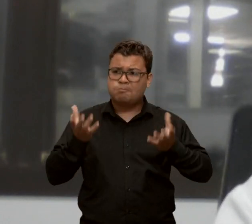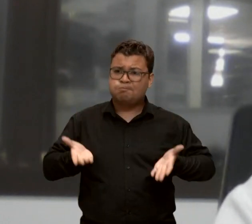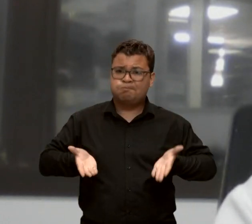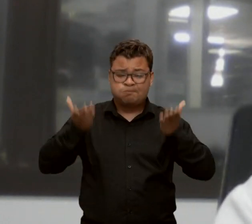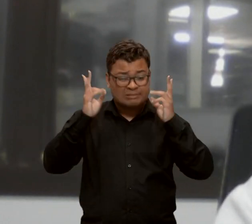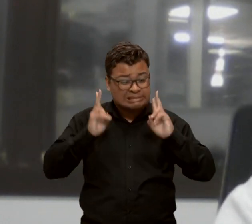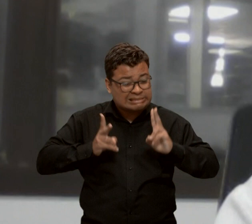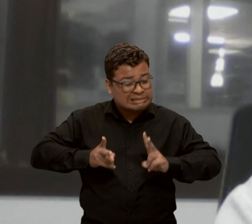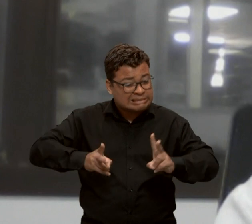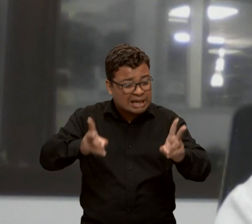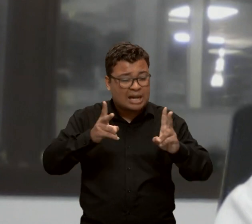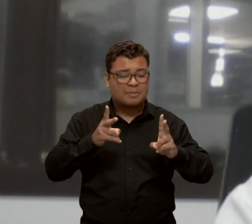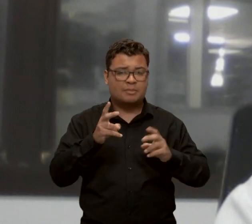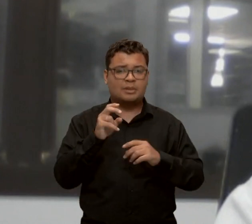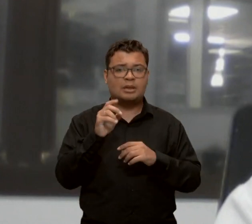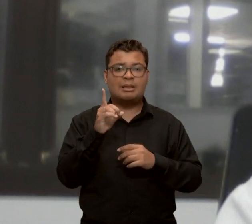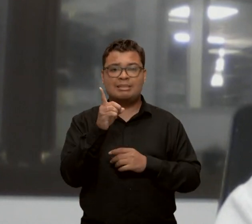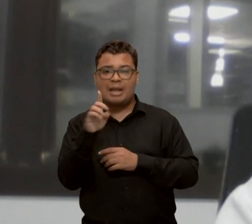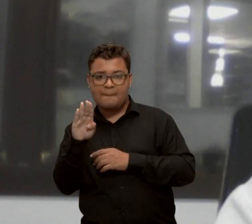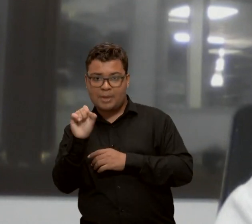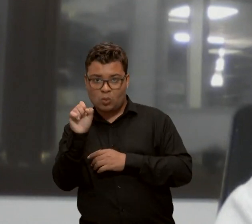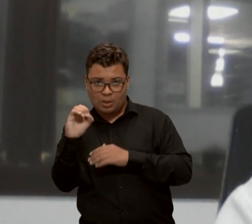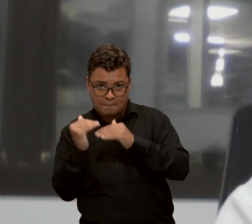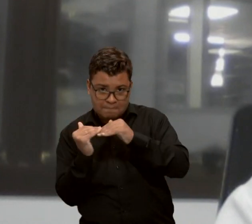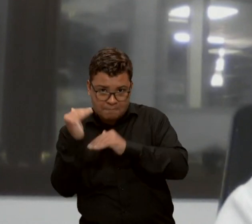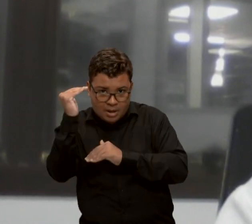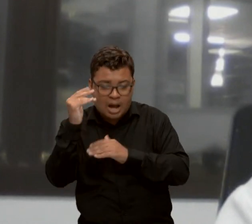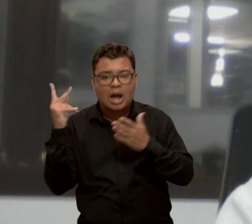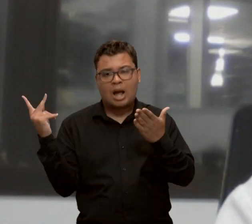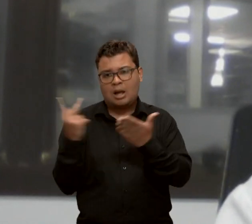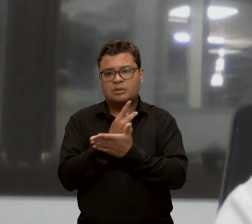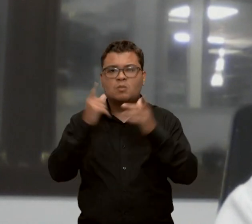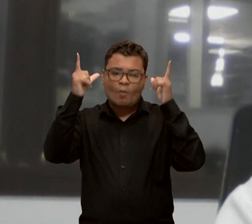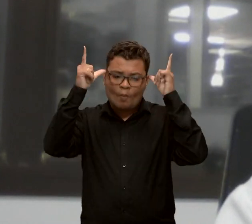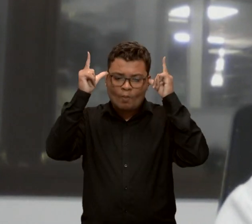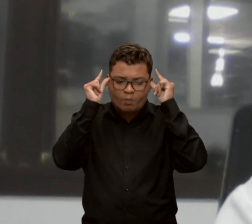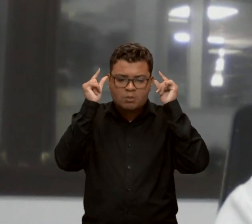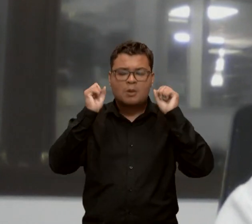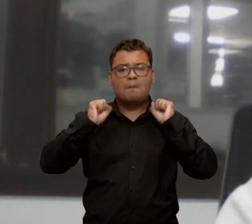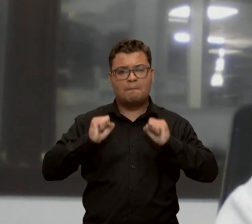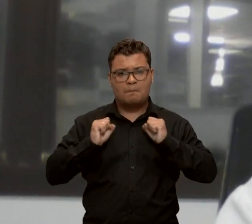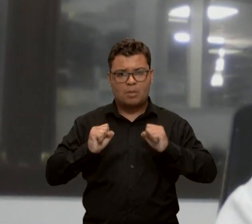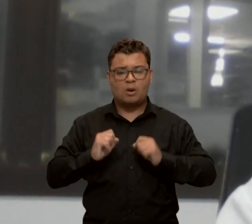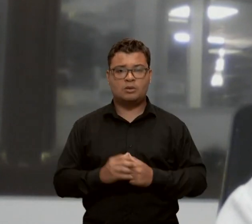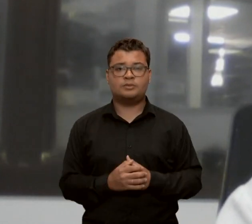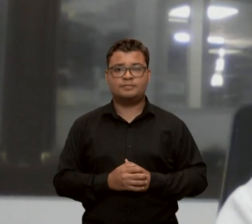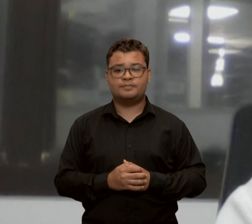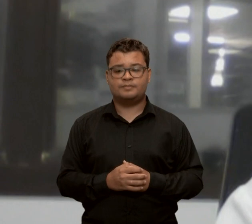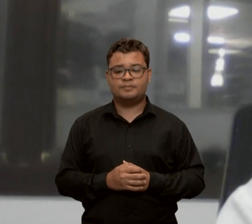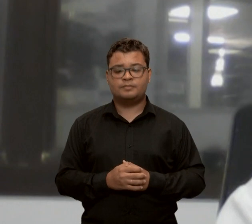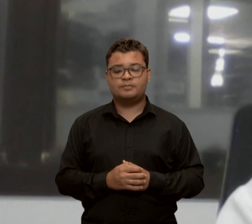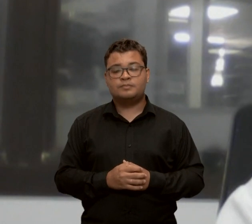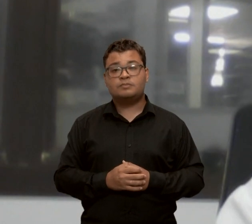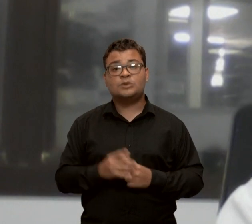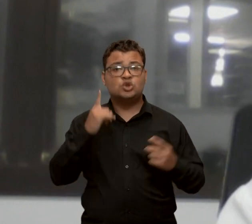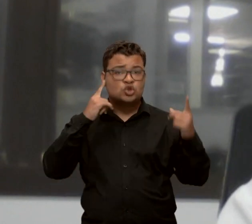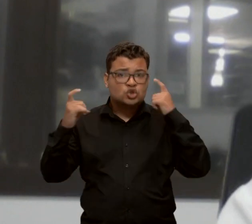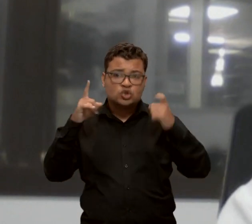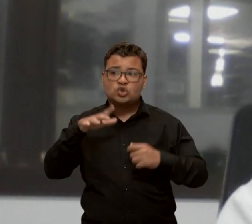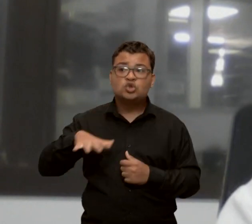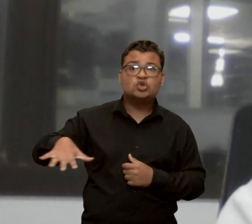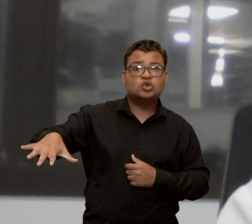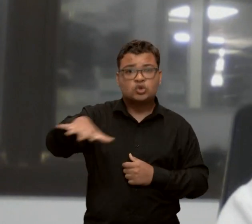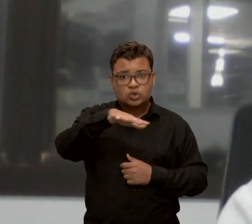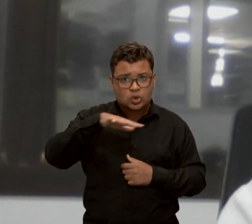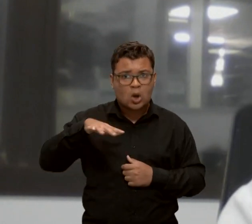realmente, acima de 80 decibéis, eles podem culminar com perda de audição. Então, o controle ambiental da poluição sonora é